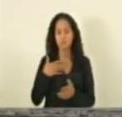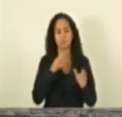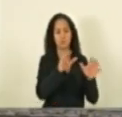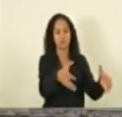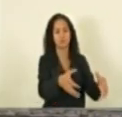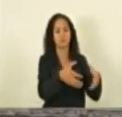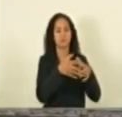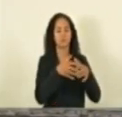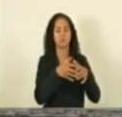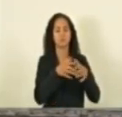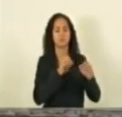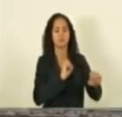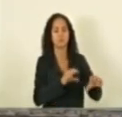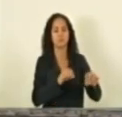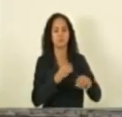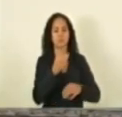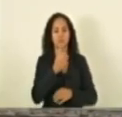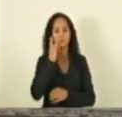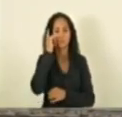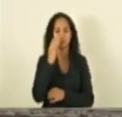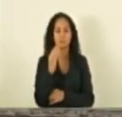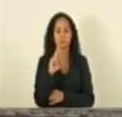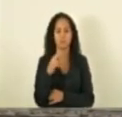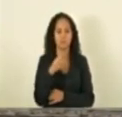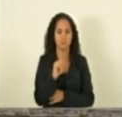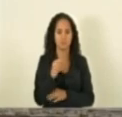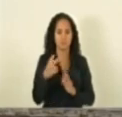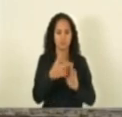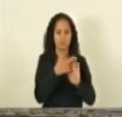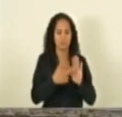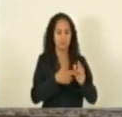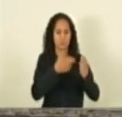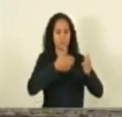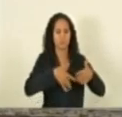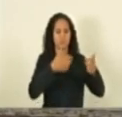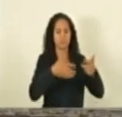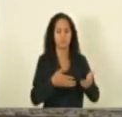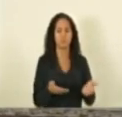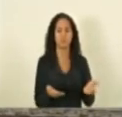educação, deputado Bruno Lamas, para relatar a matéria.